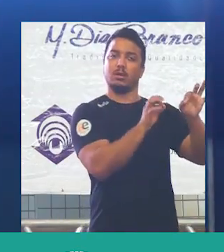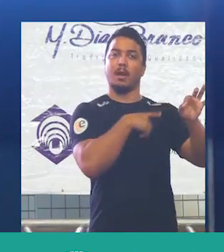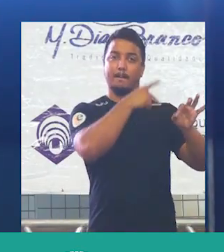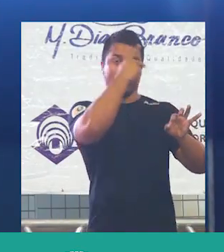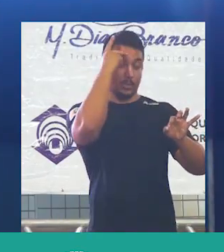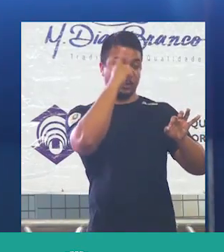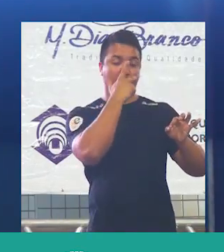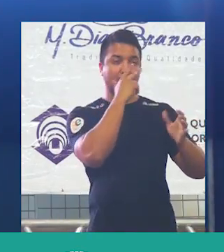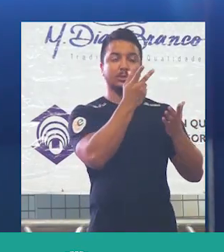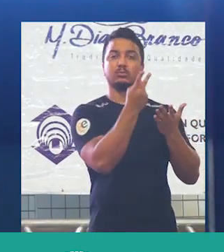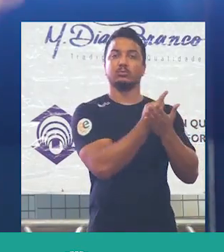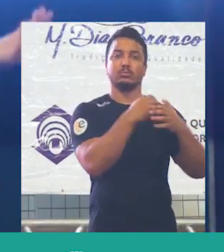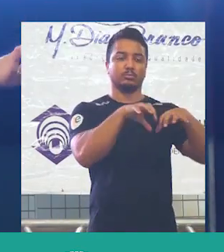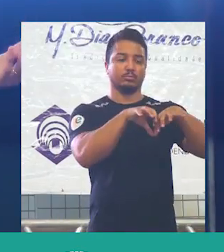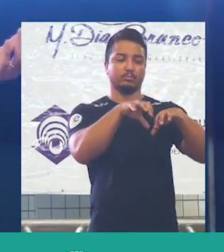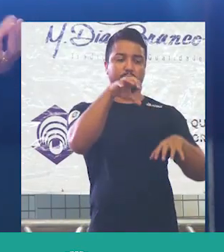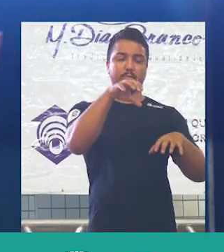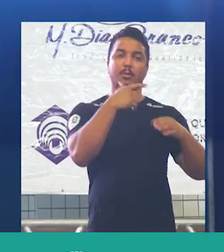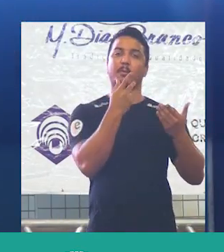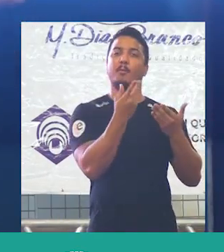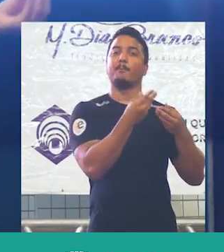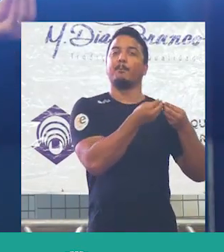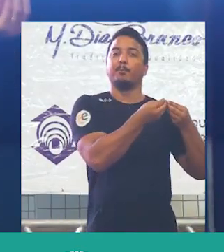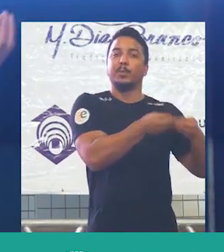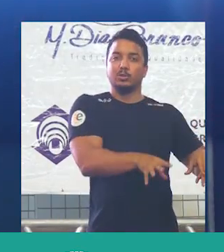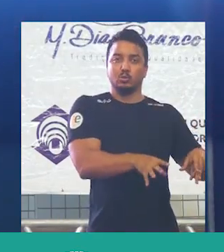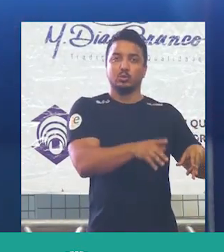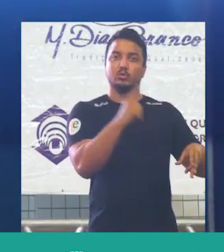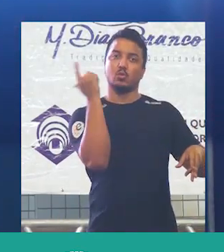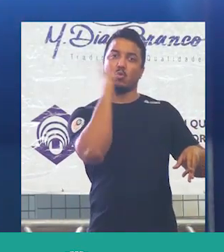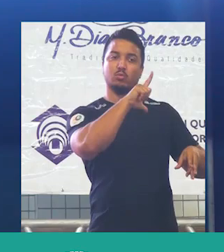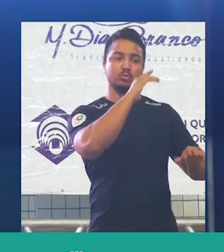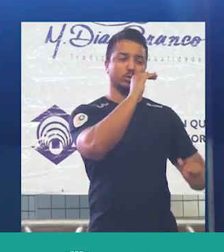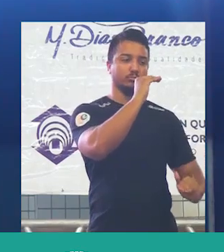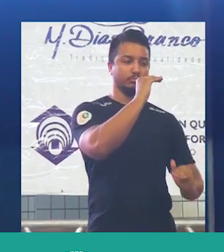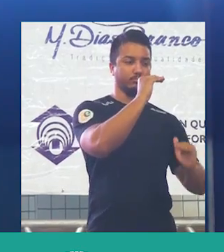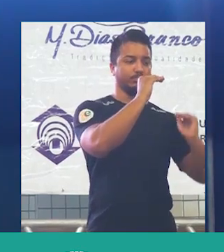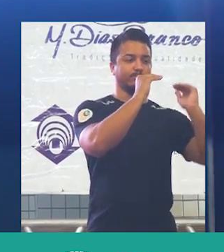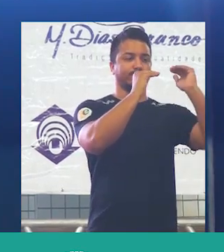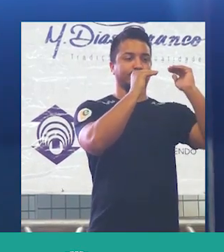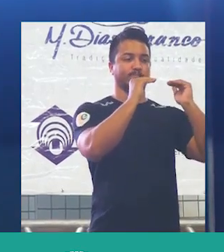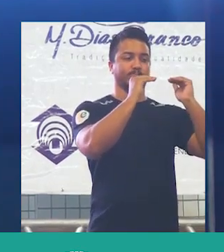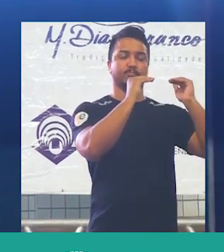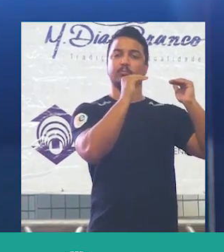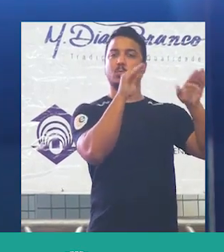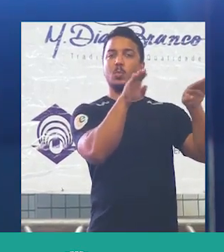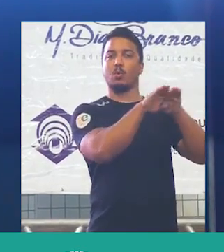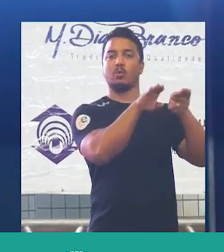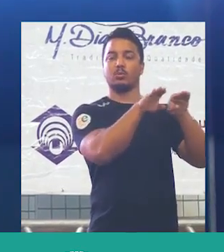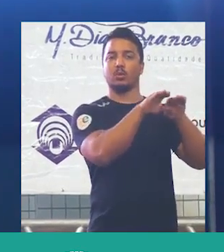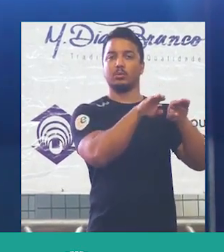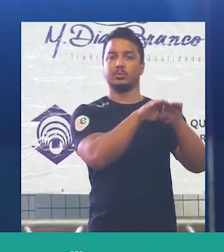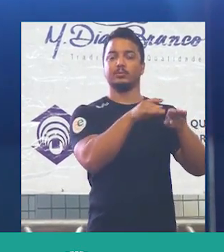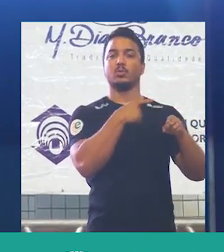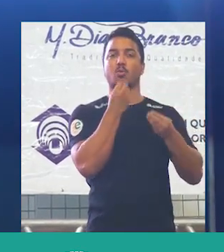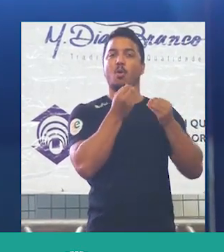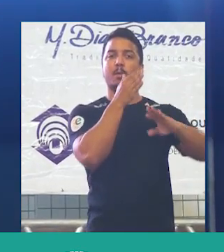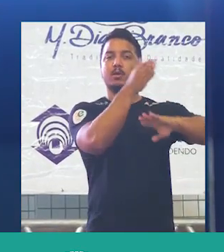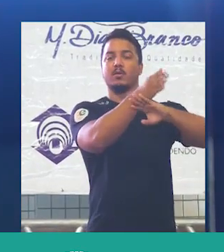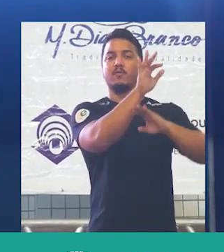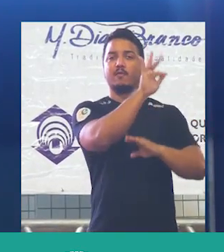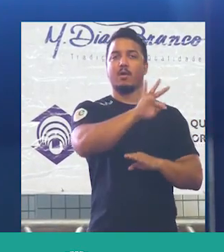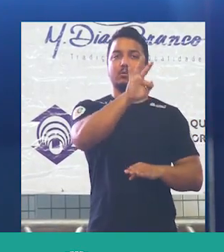foram secularmente prejudicados, para ter as mesmas condições de disputa, seja